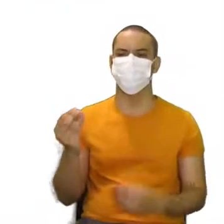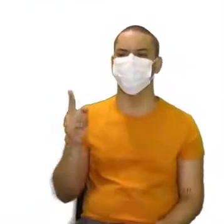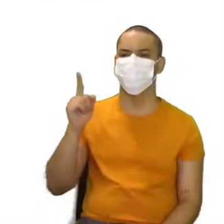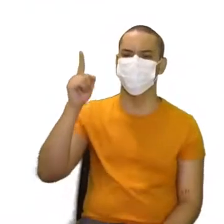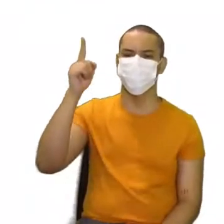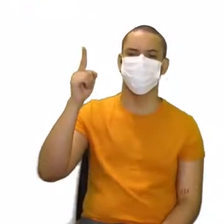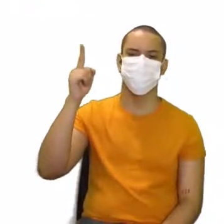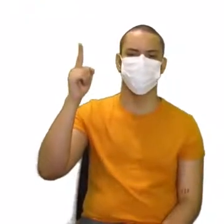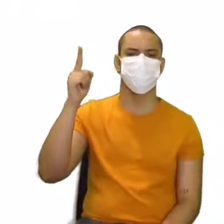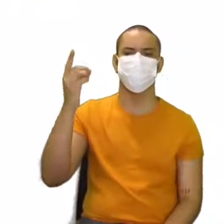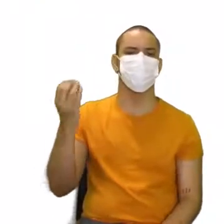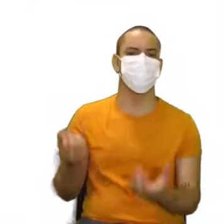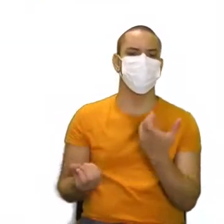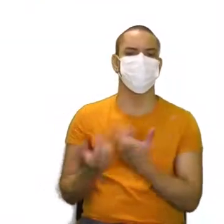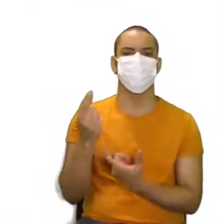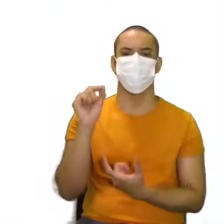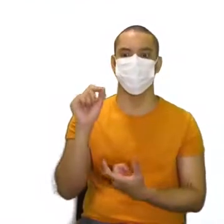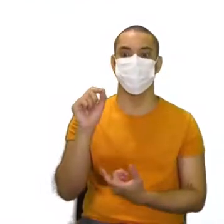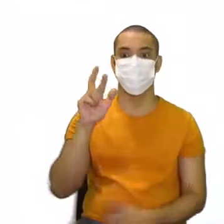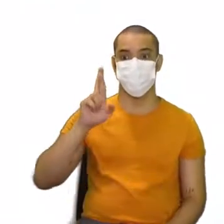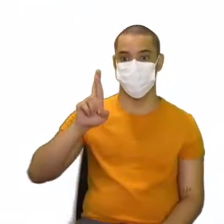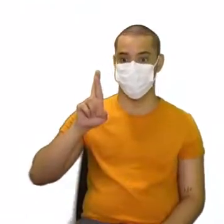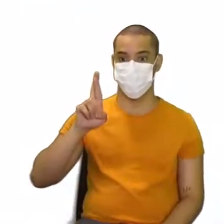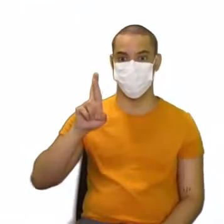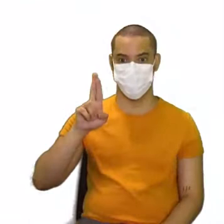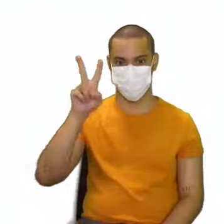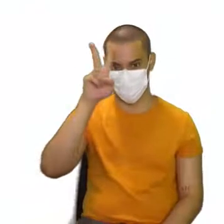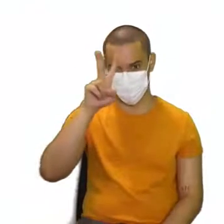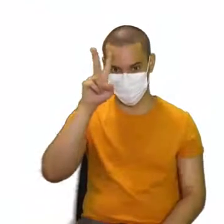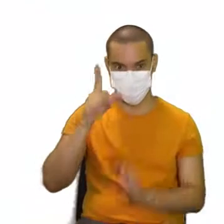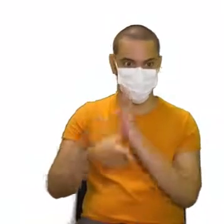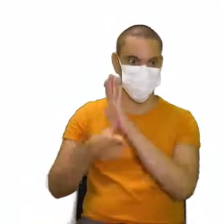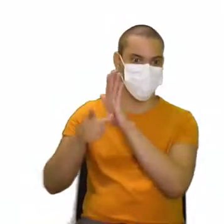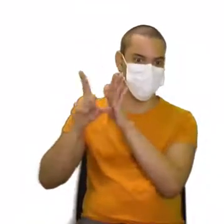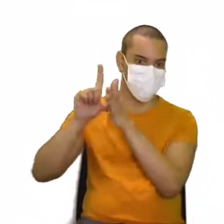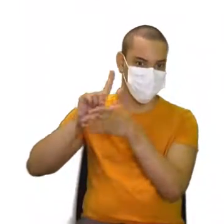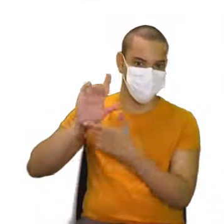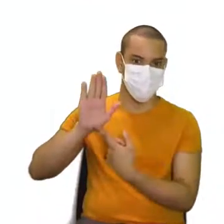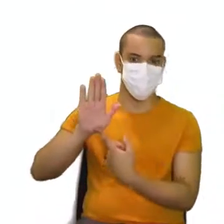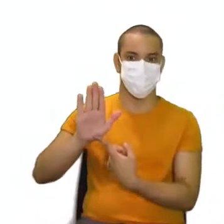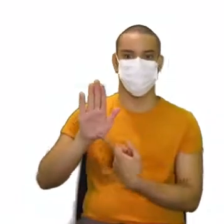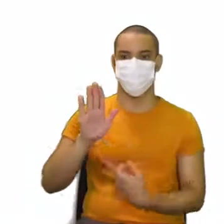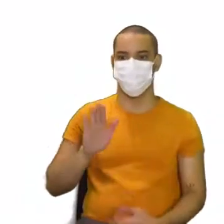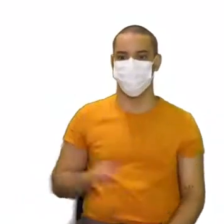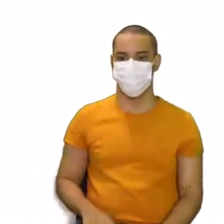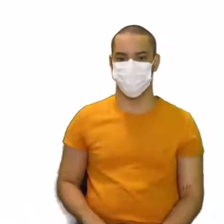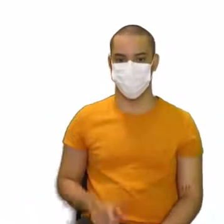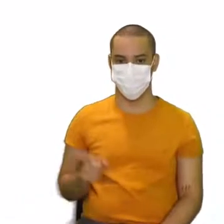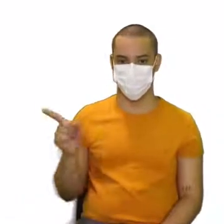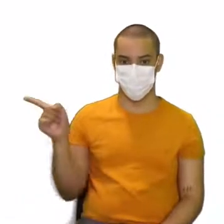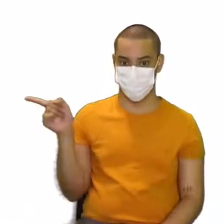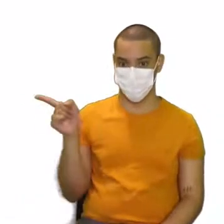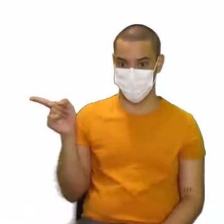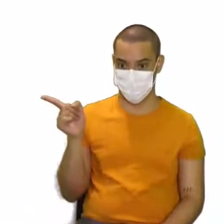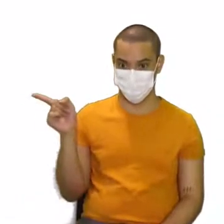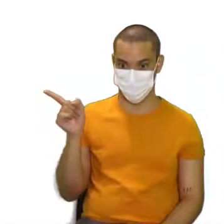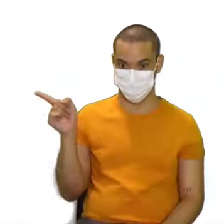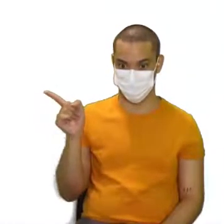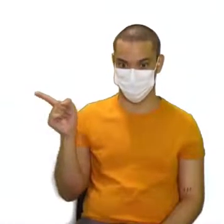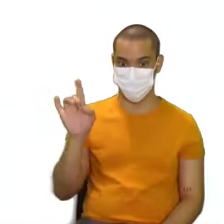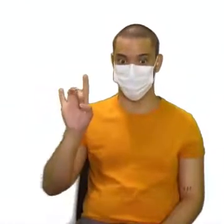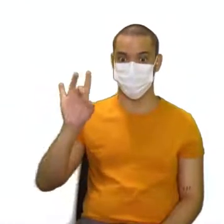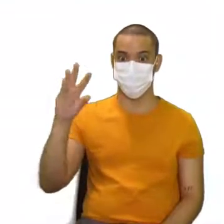tudo isso aqui ó Isso aqui é o raio que eu acabei de achar aqui atrás deixa eu aqui ó acabei de achar o raio